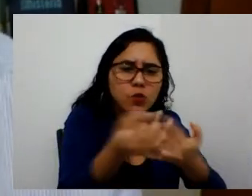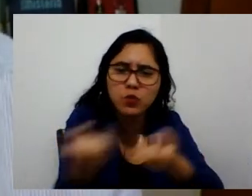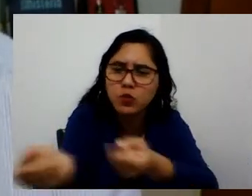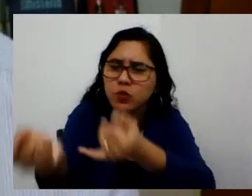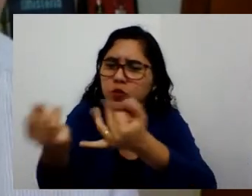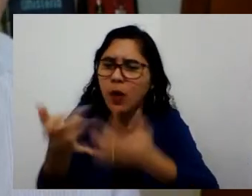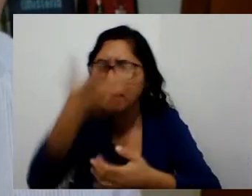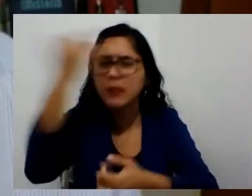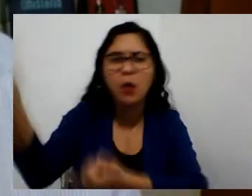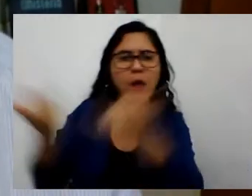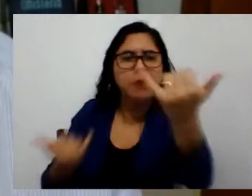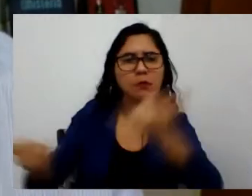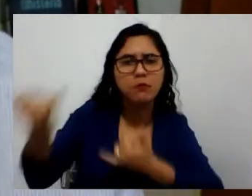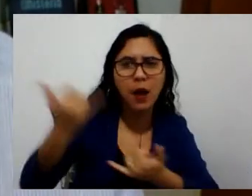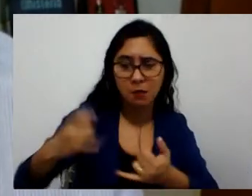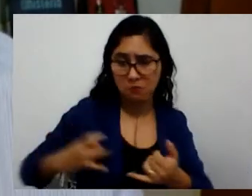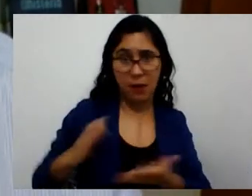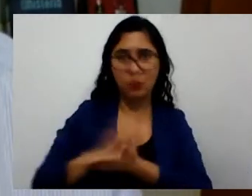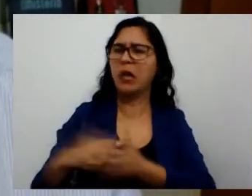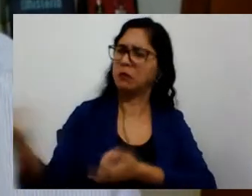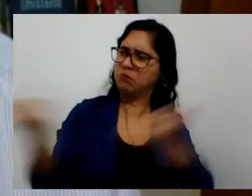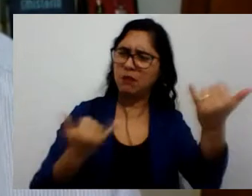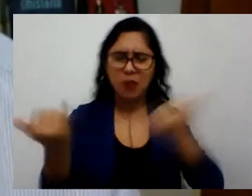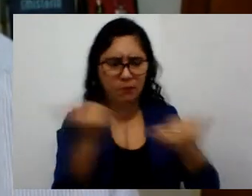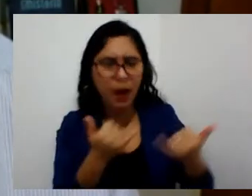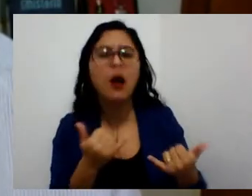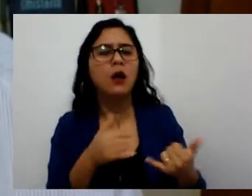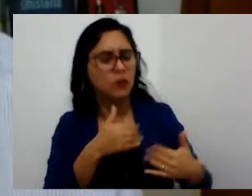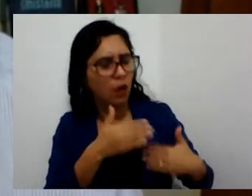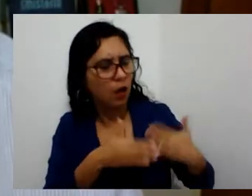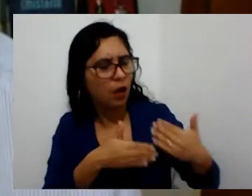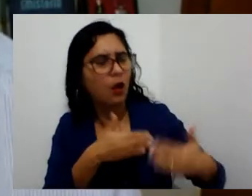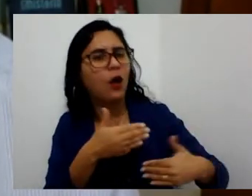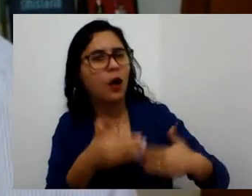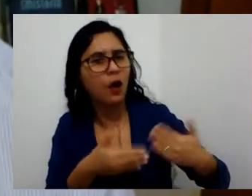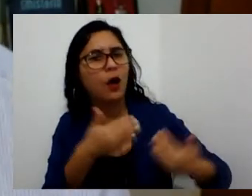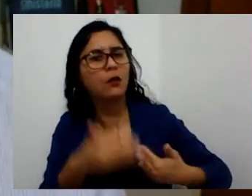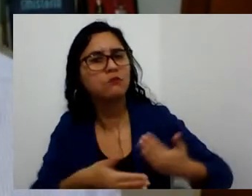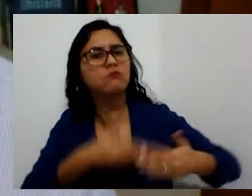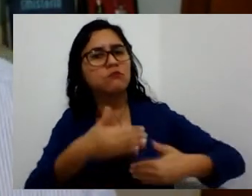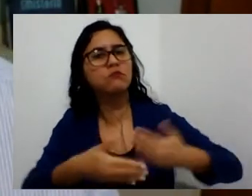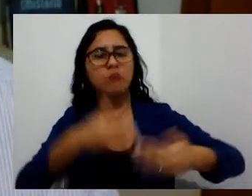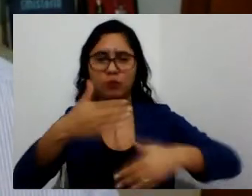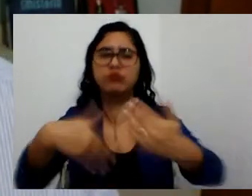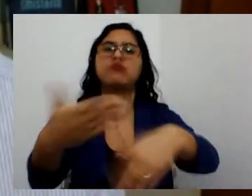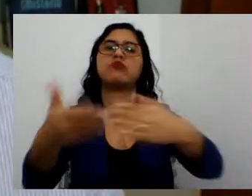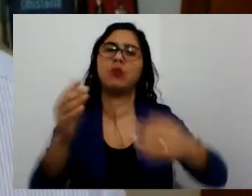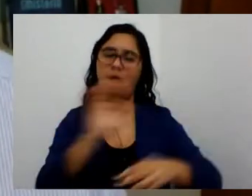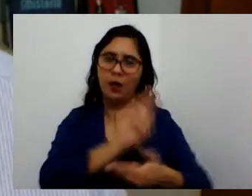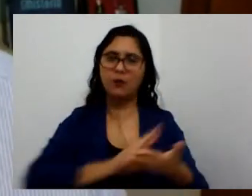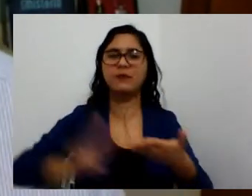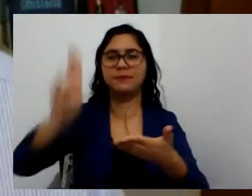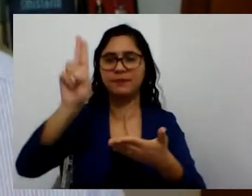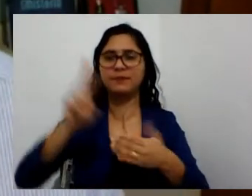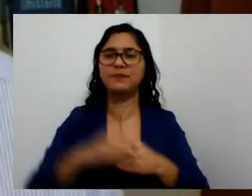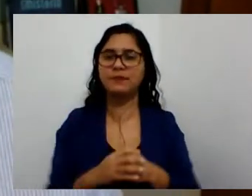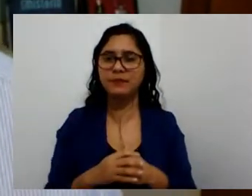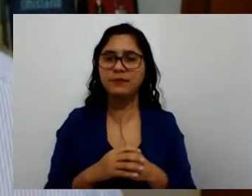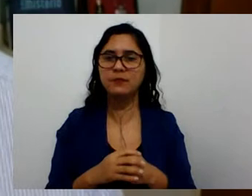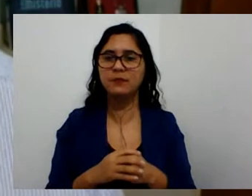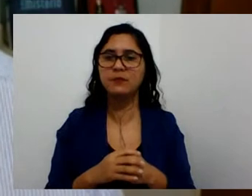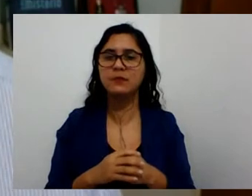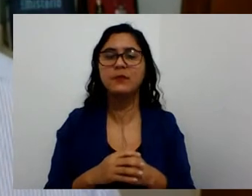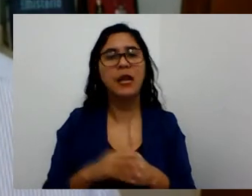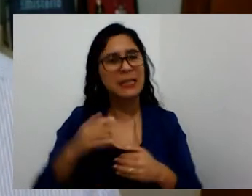das pessoas sem medo, é que a gente pode realmente levar essa universidade. A gente, em toda